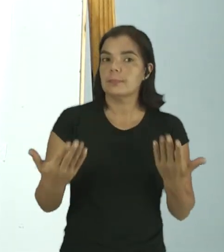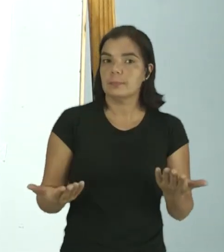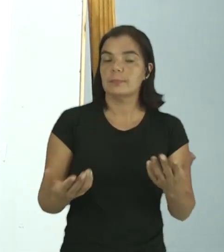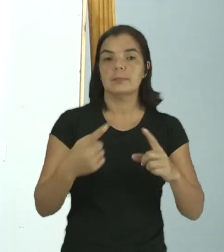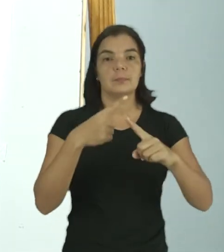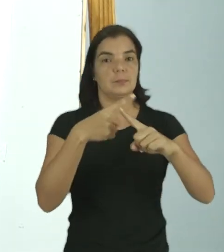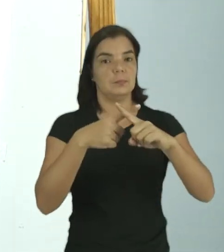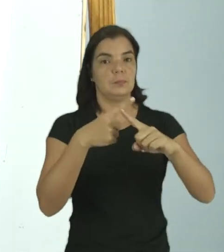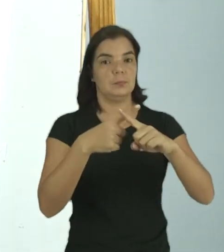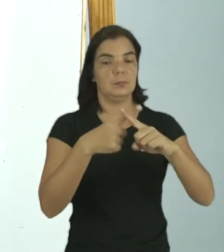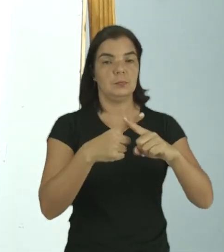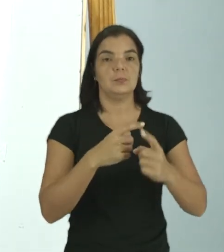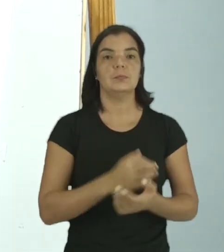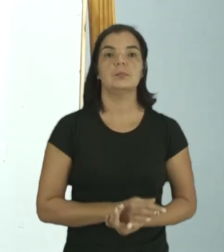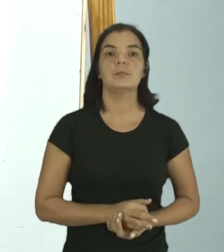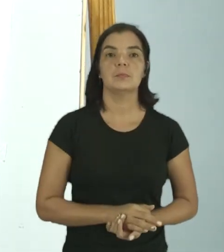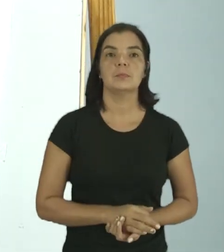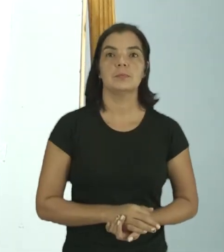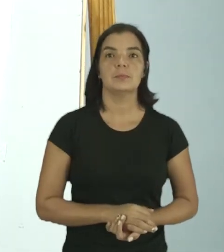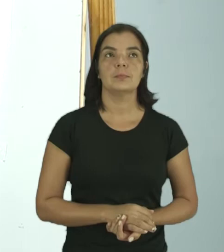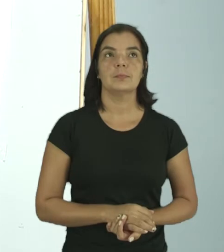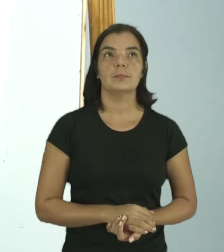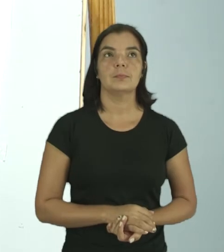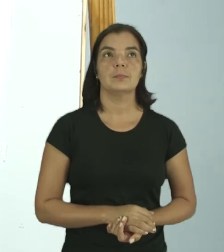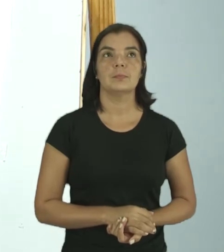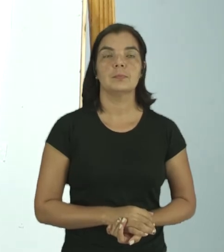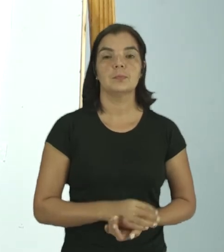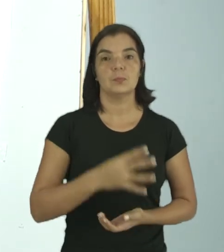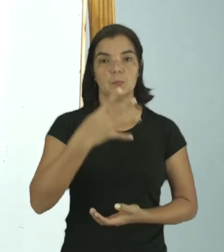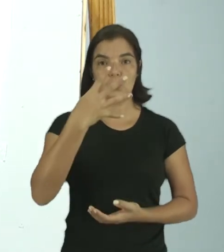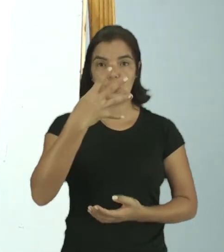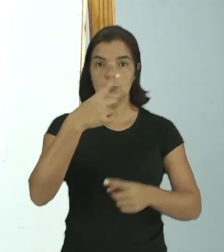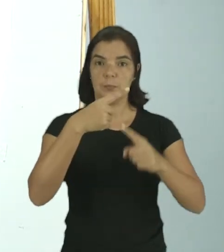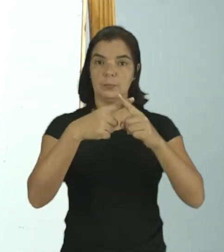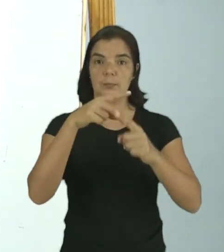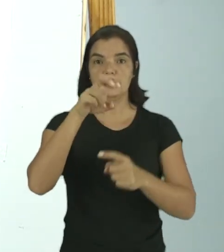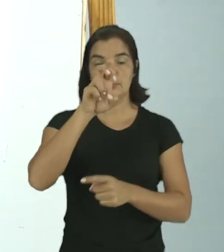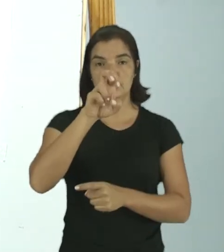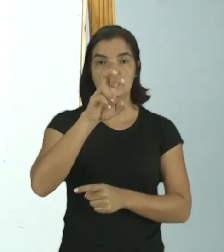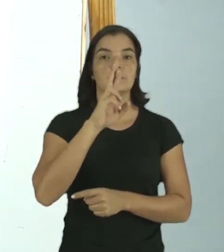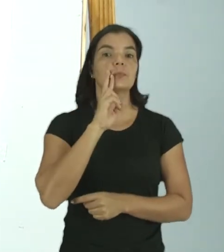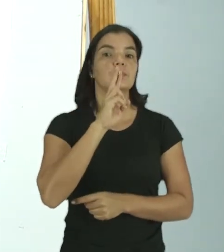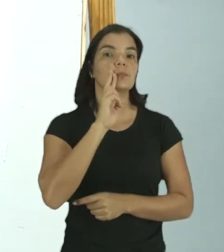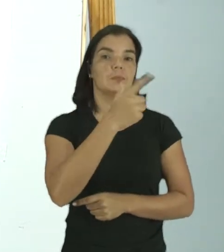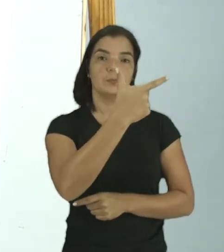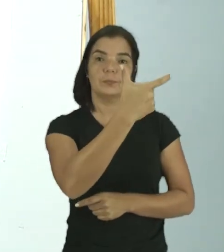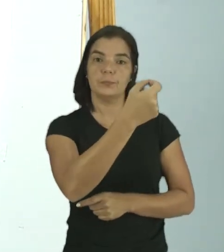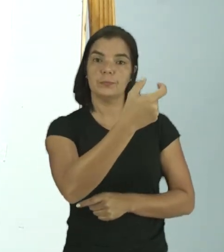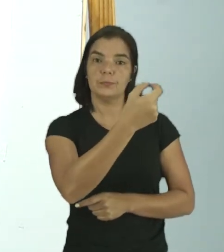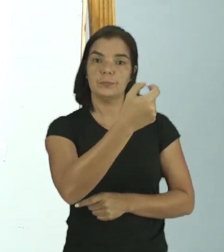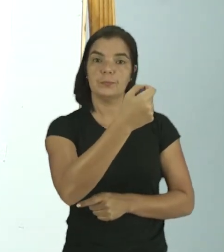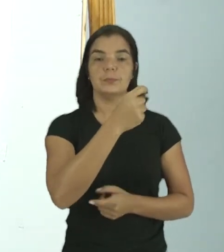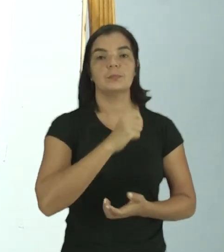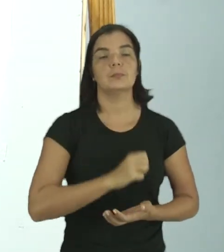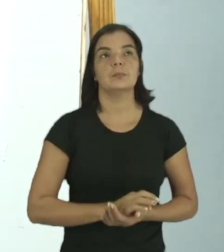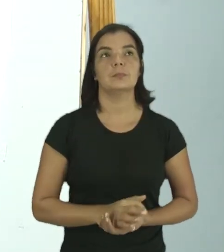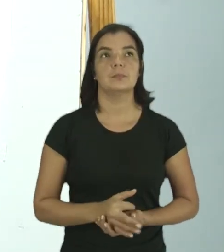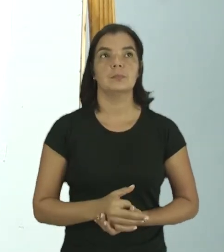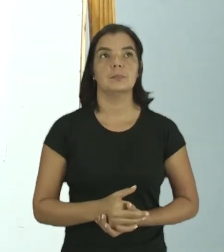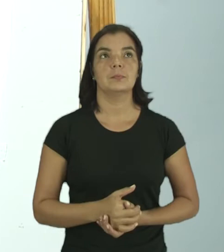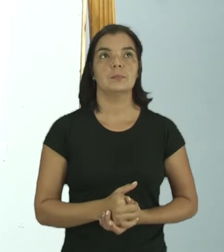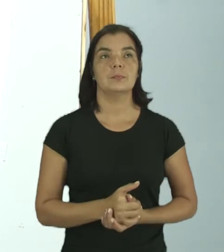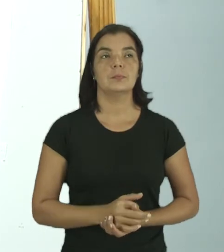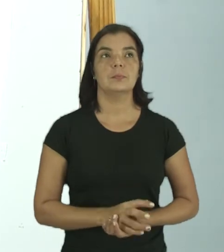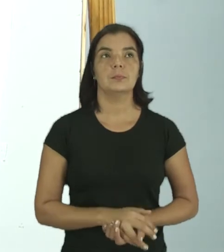então eu vou multiplicar é a segunda parte né quatro vezes cinco O resultado é 20